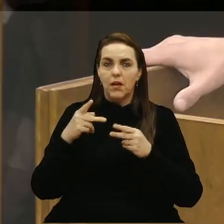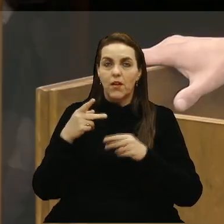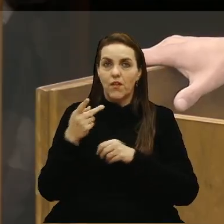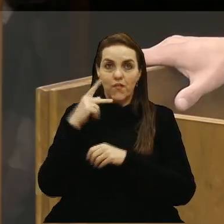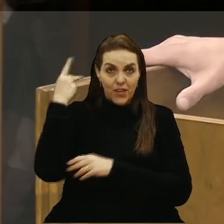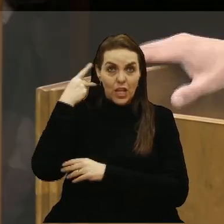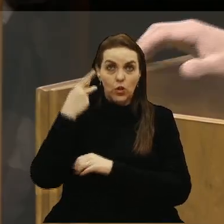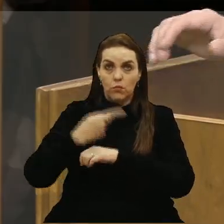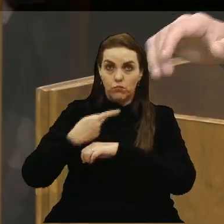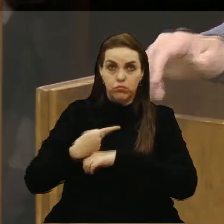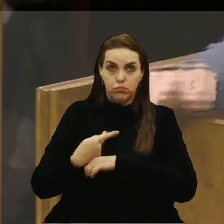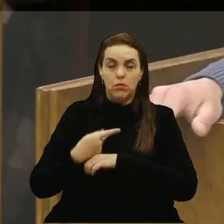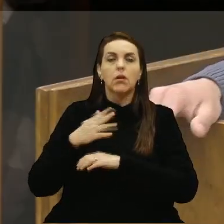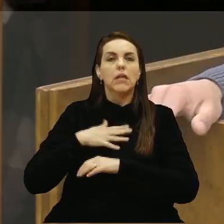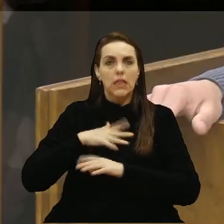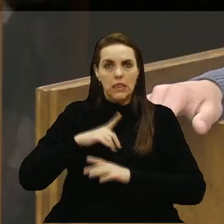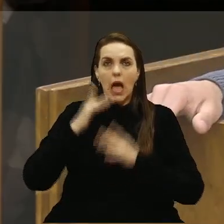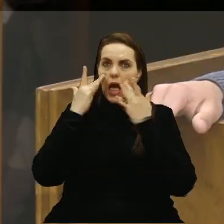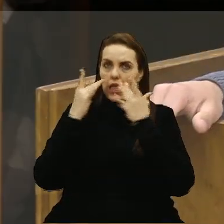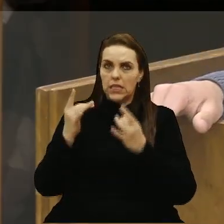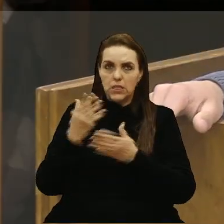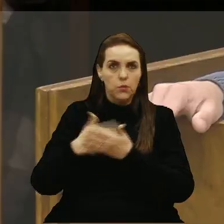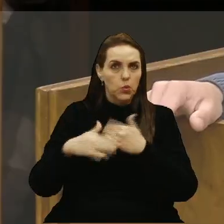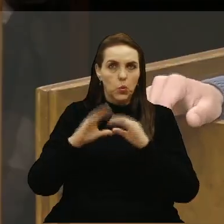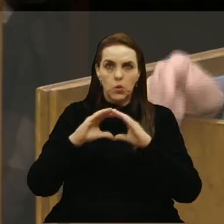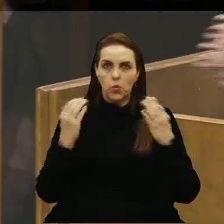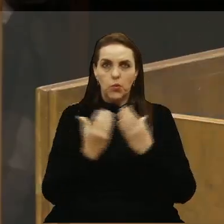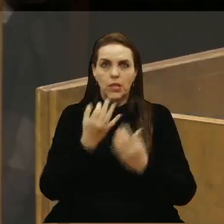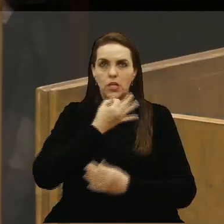estará dando a devida atenção aí para a comunidade